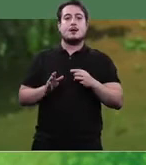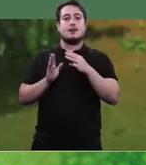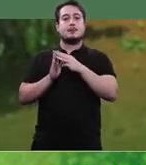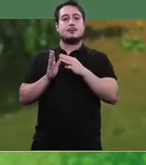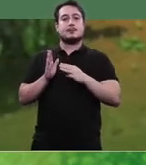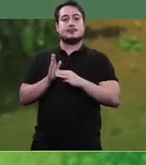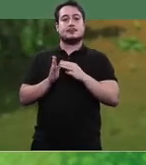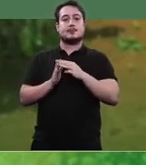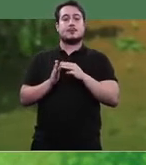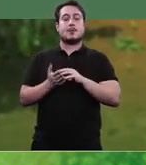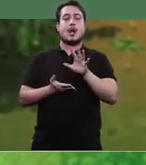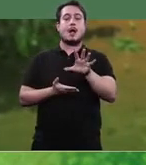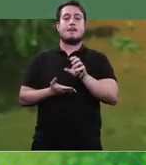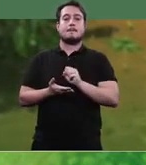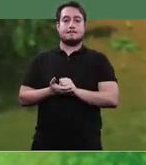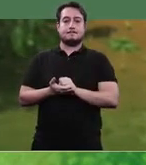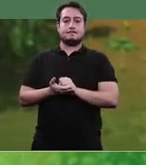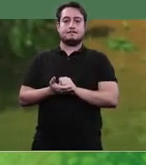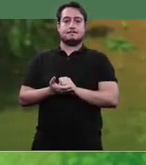metodologia, nós